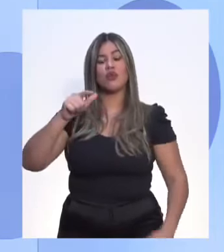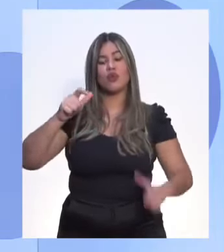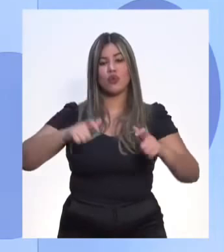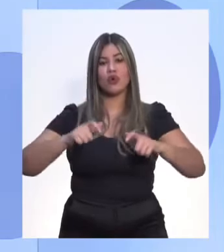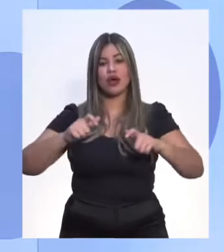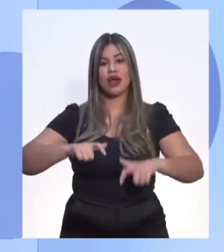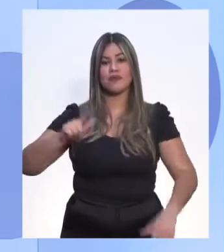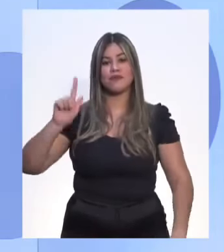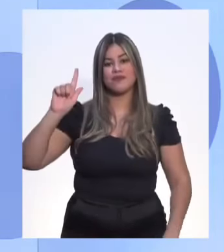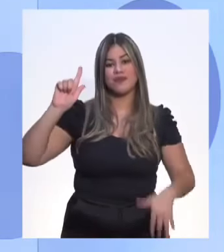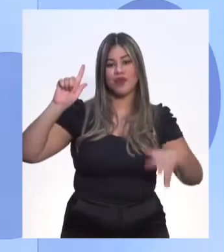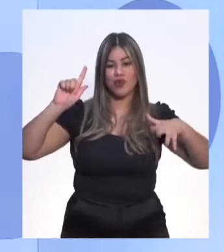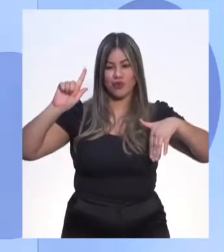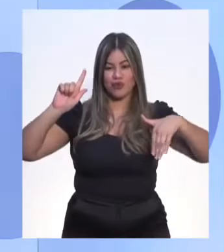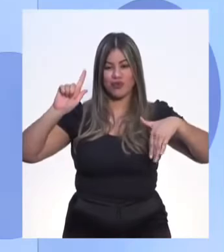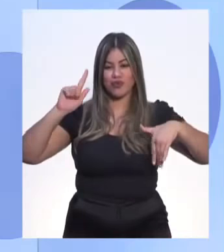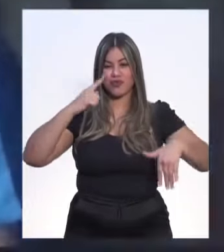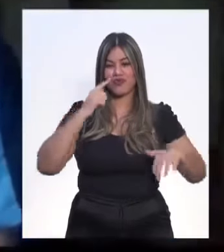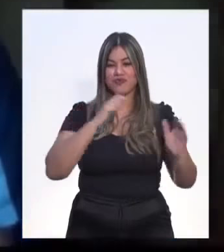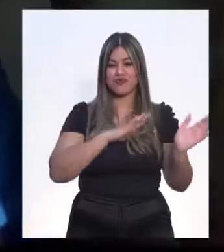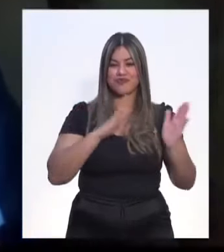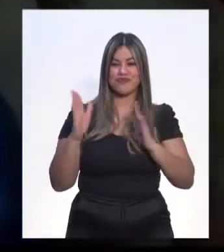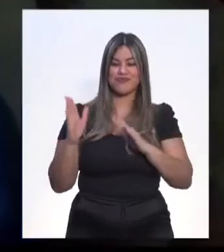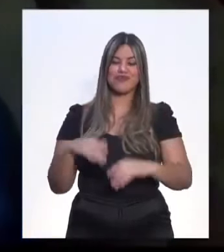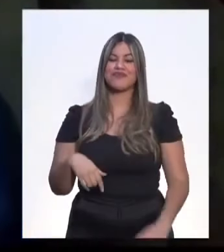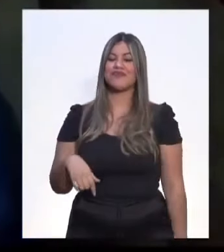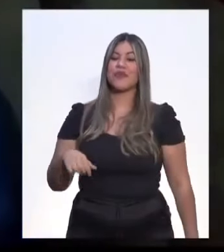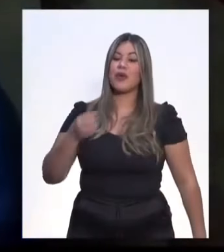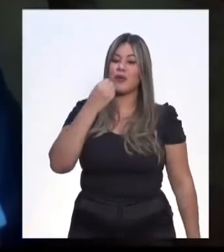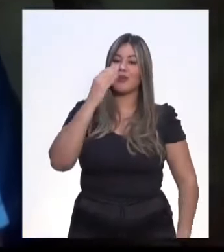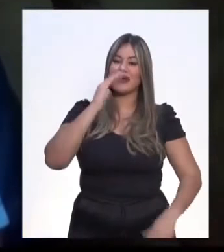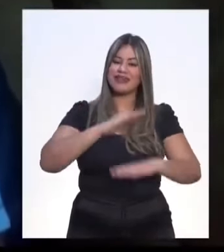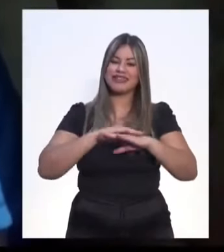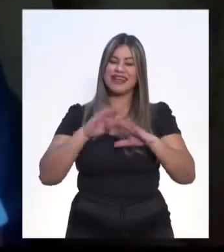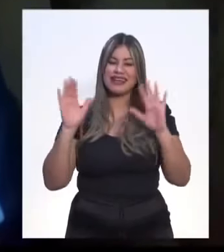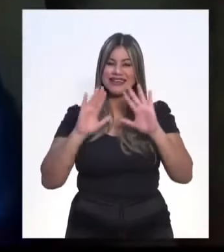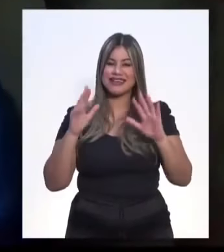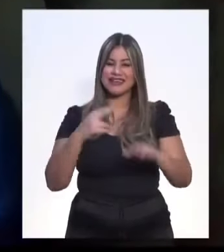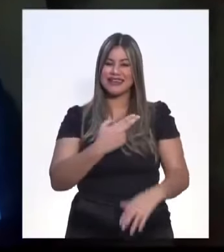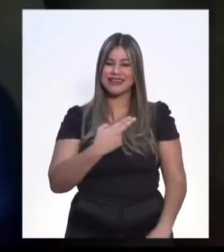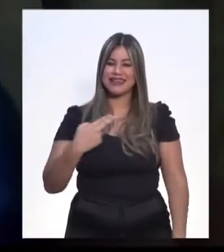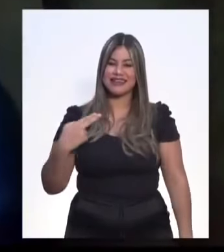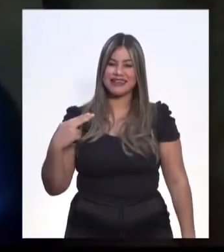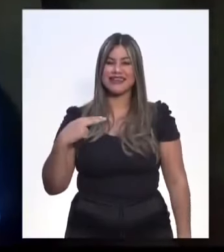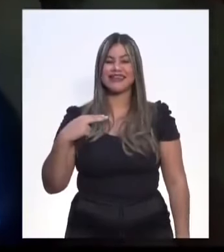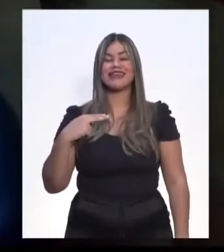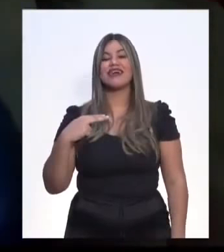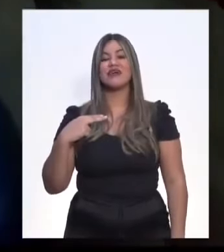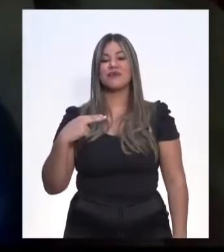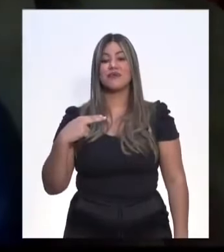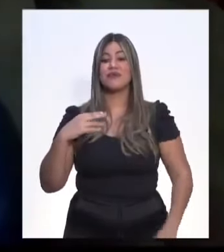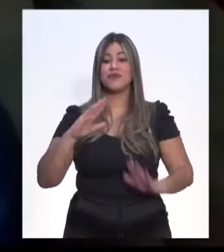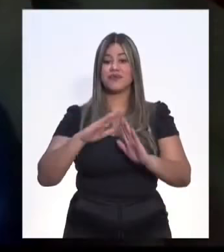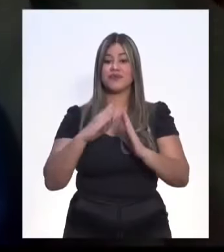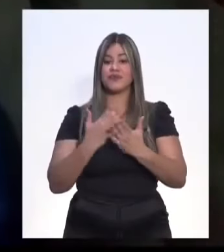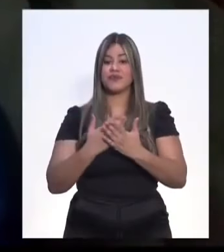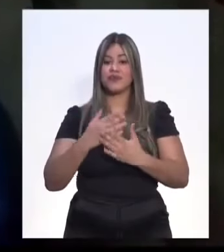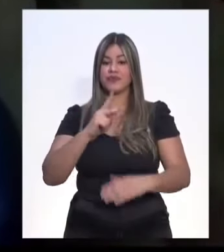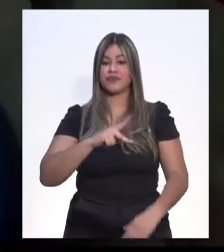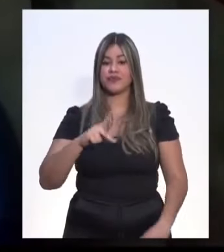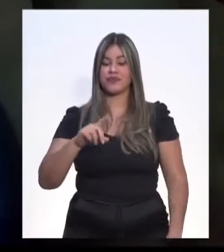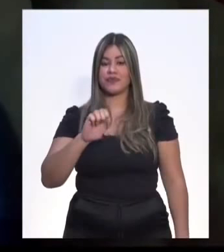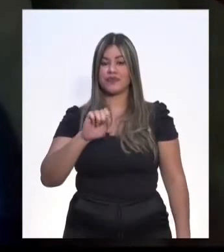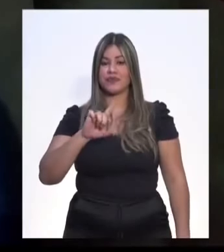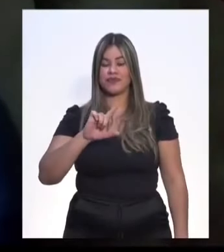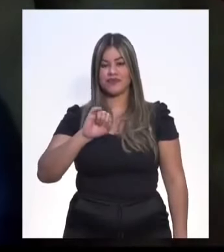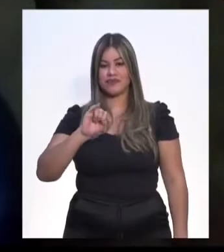fez aí o matemática em casa pode colocar Oi boa tarde gente meu nome é Santa Cruz Montenegro Eu estudo na Escola Professor